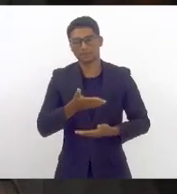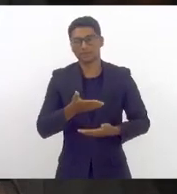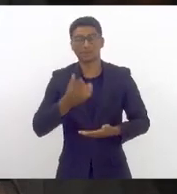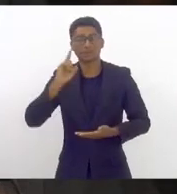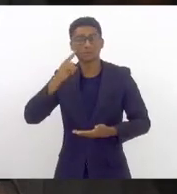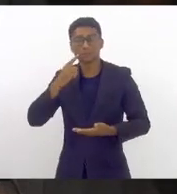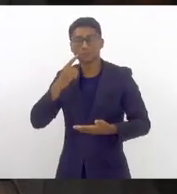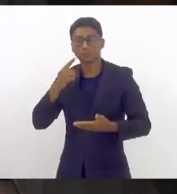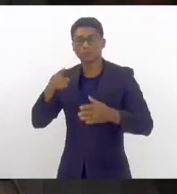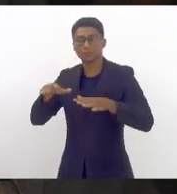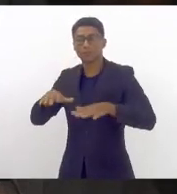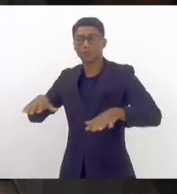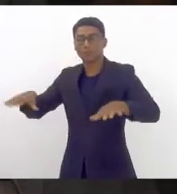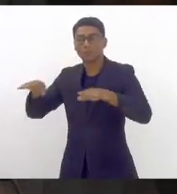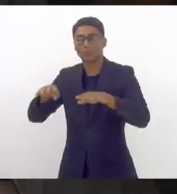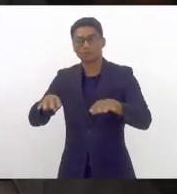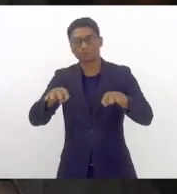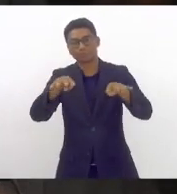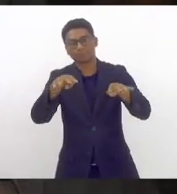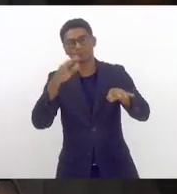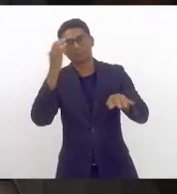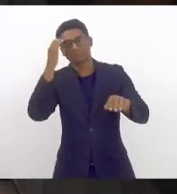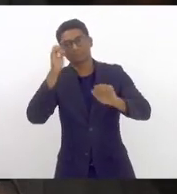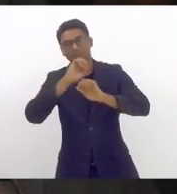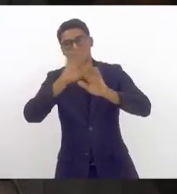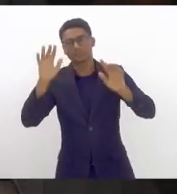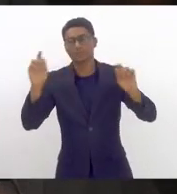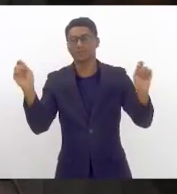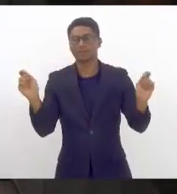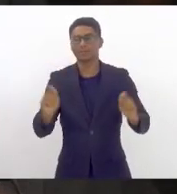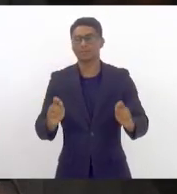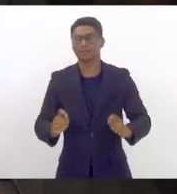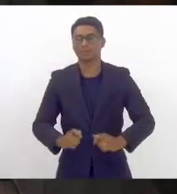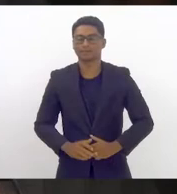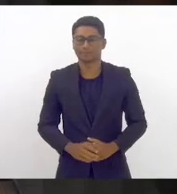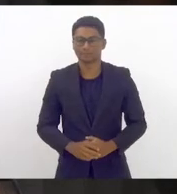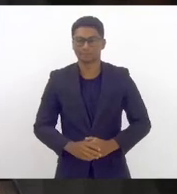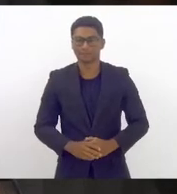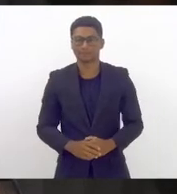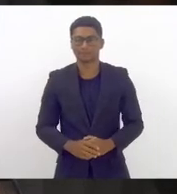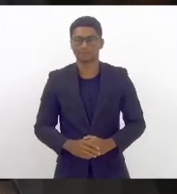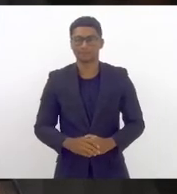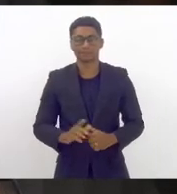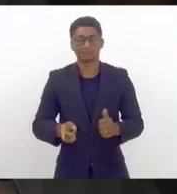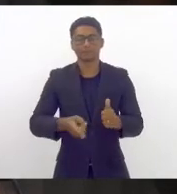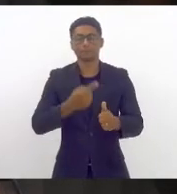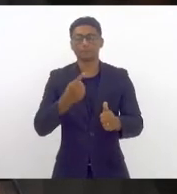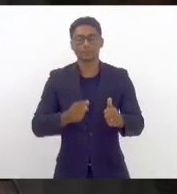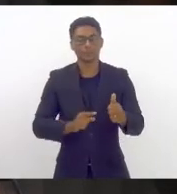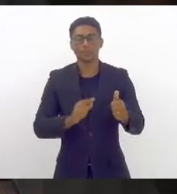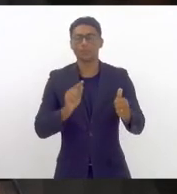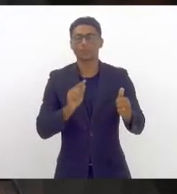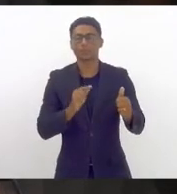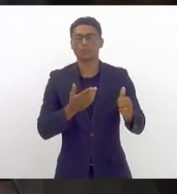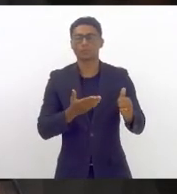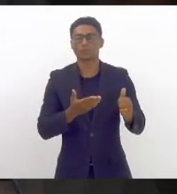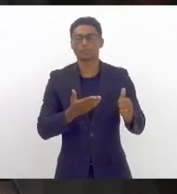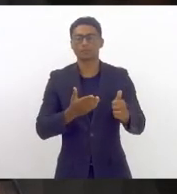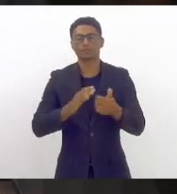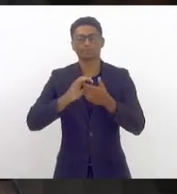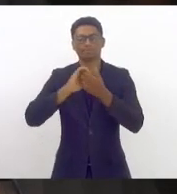voz aos deficientes auditivos primeiro senhor presidente saudar